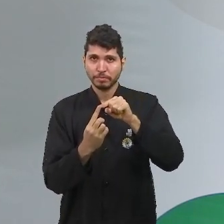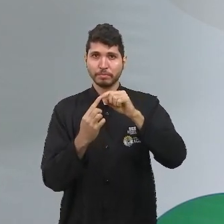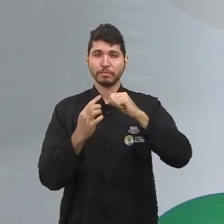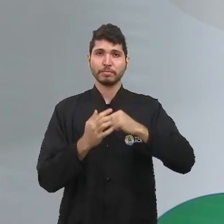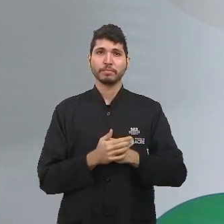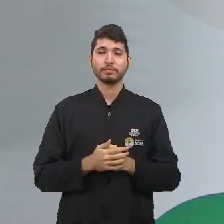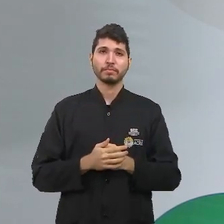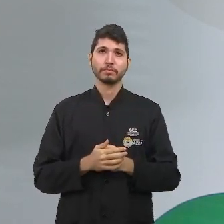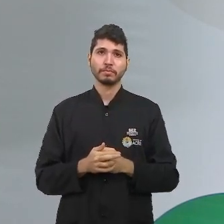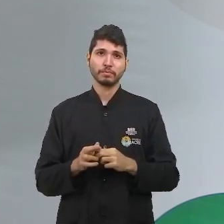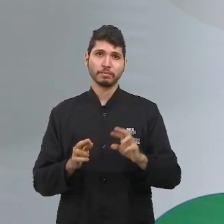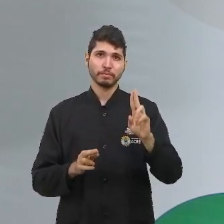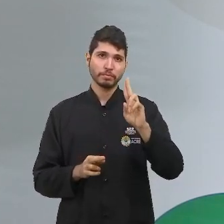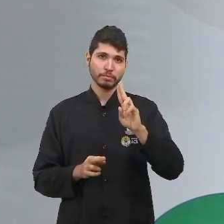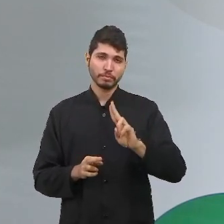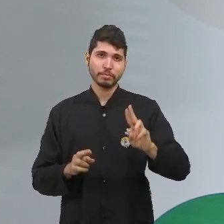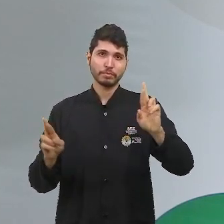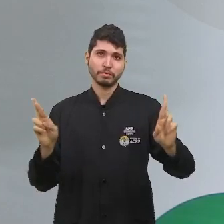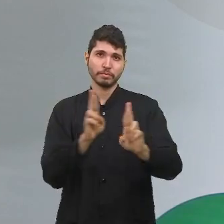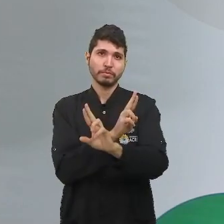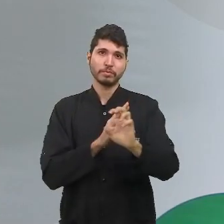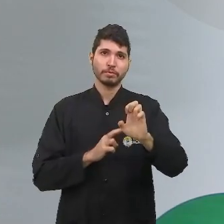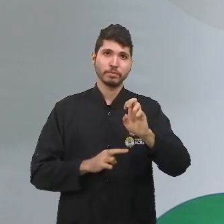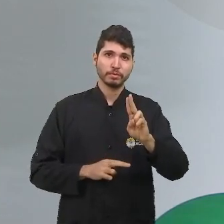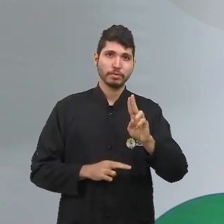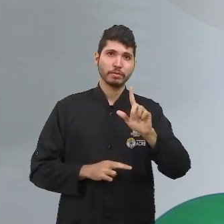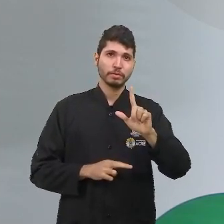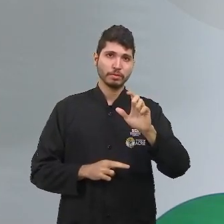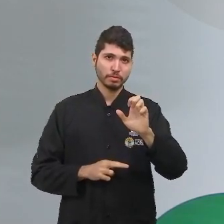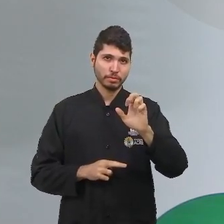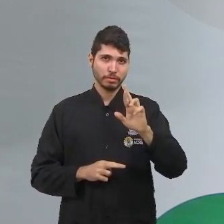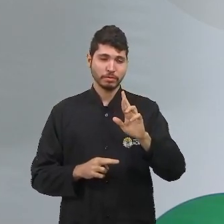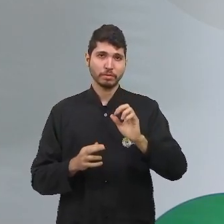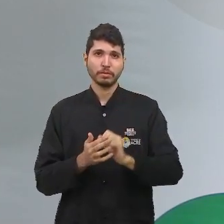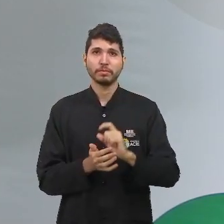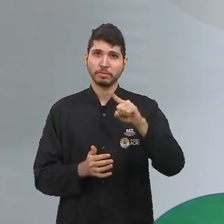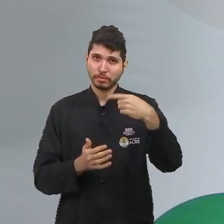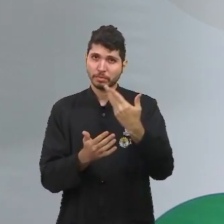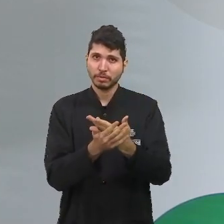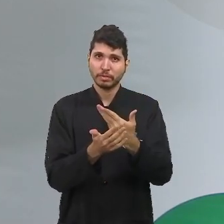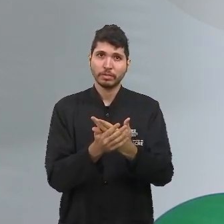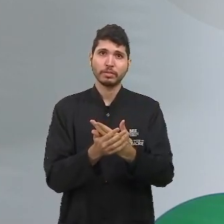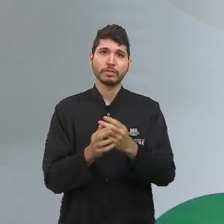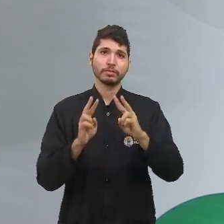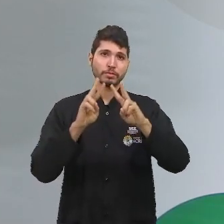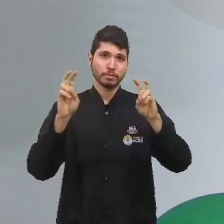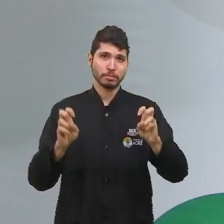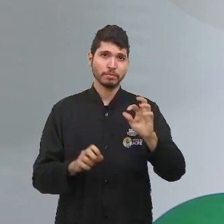Euler. Na próxima aula, nós vamos falar um pouco sobre funções. Então, até lá.